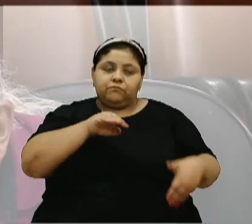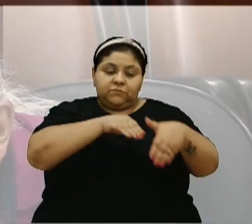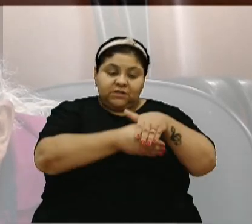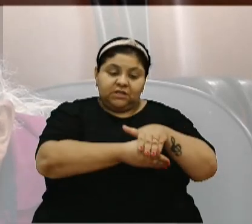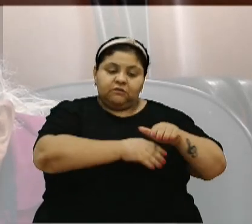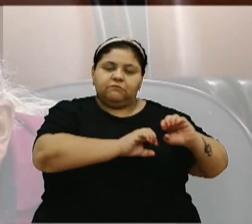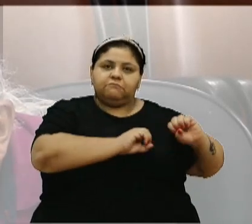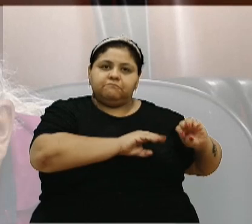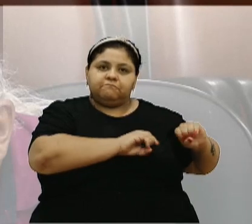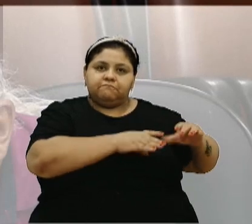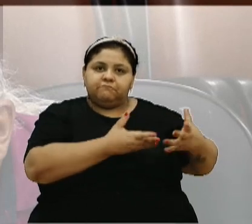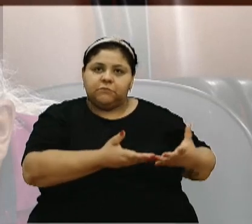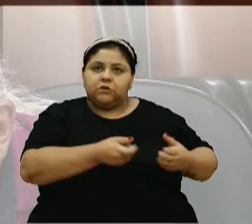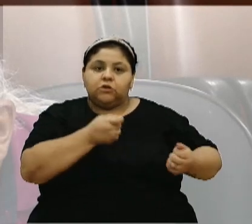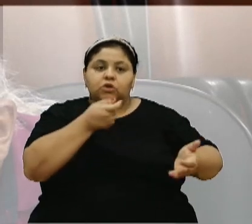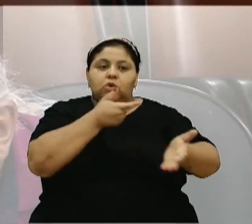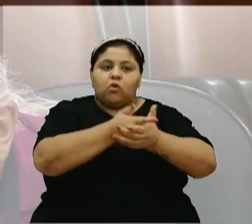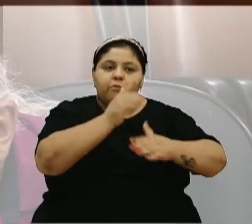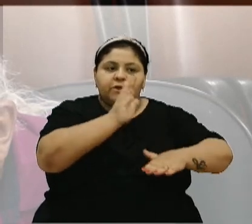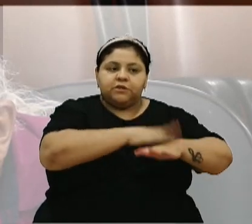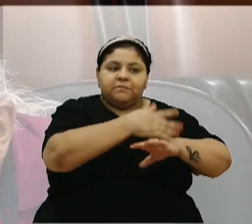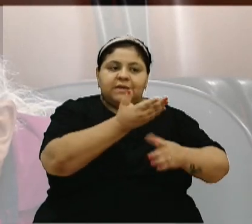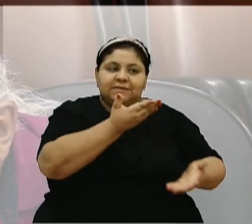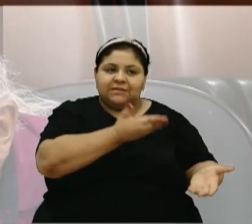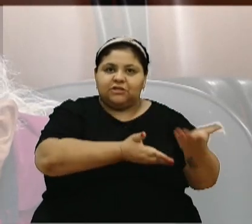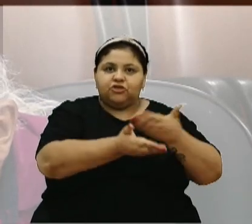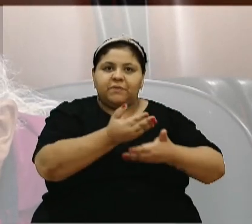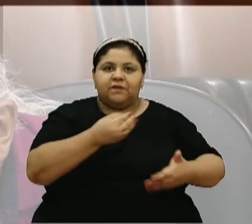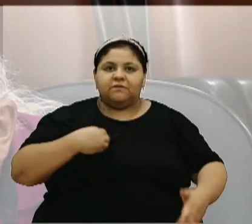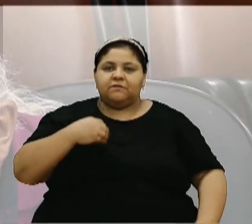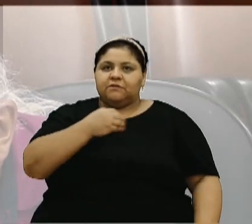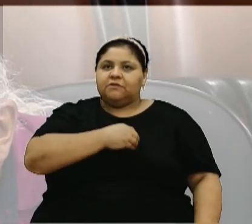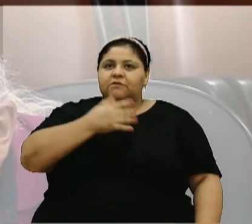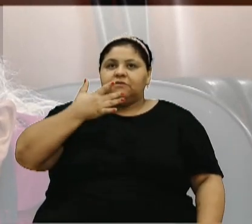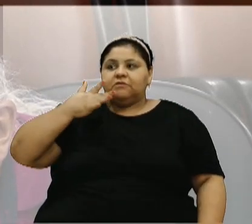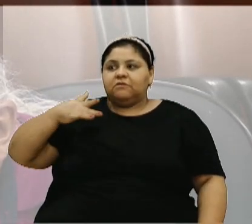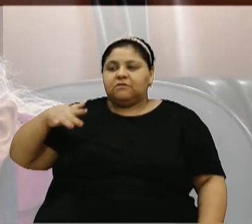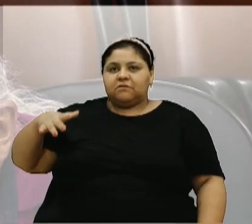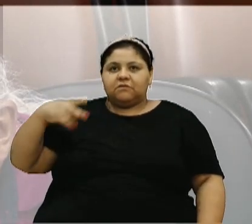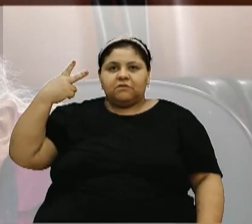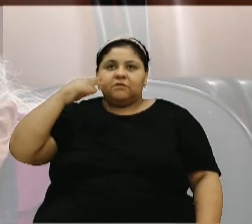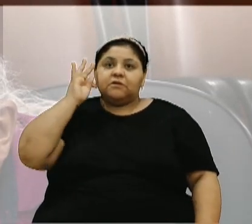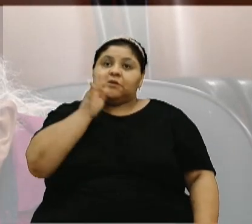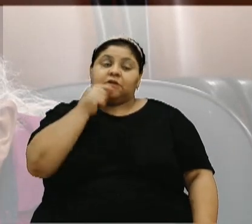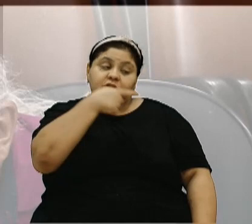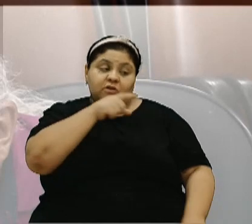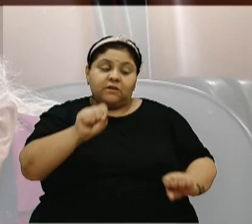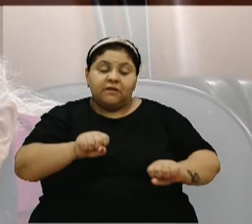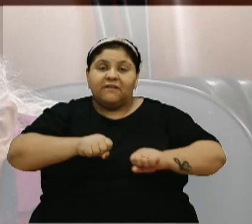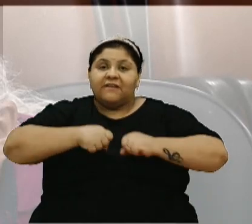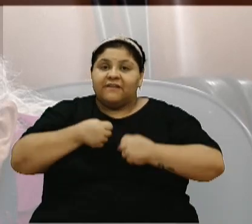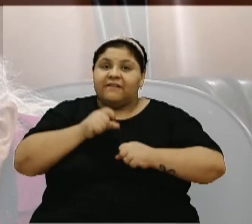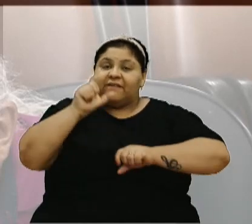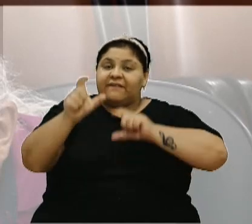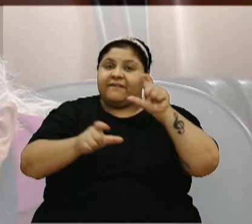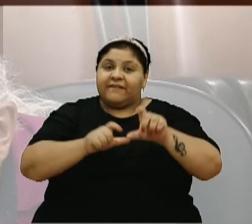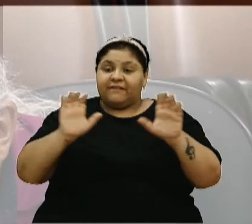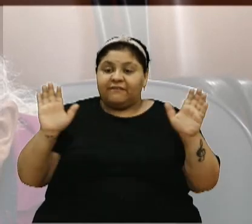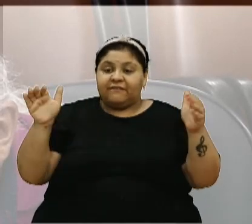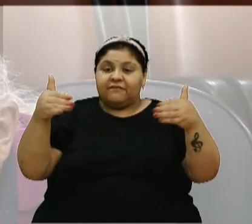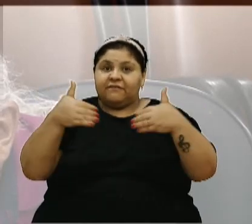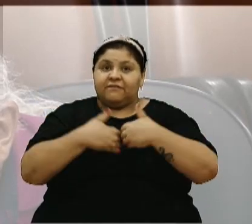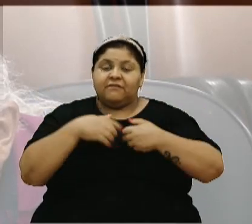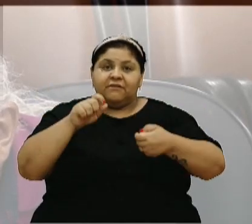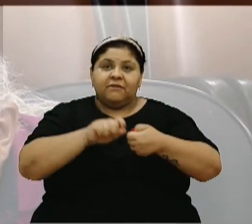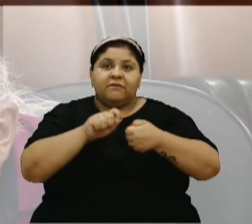educação, compra de mais exames. Crianças, vereadora Tati, que a senhora defende, as crianças autistas, hoje para